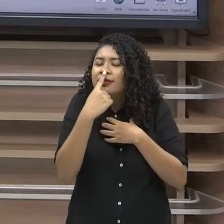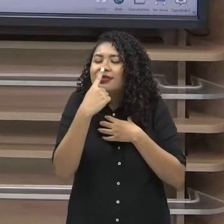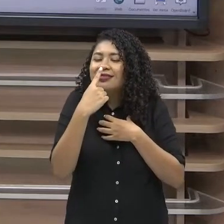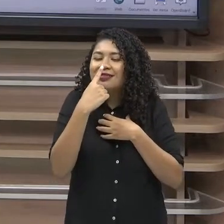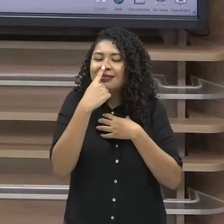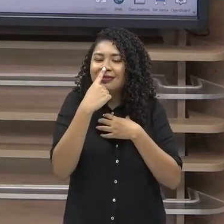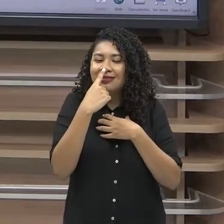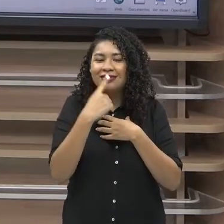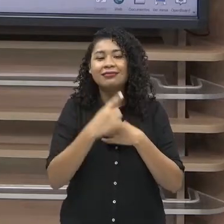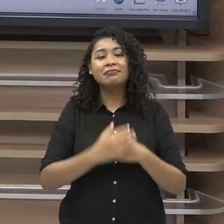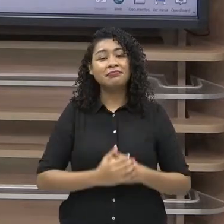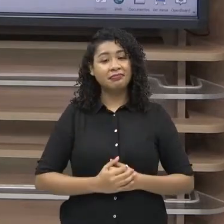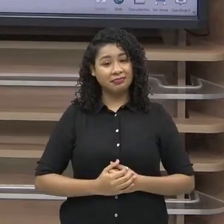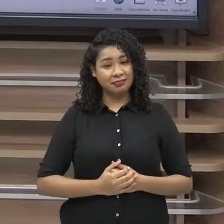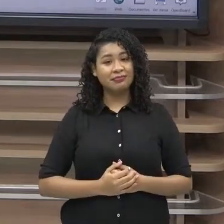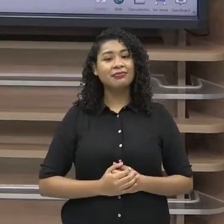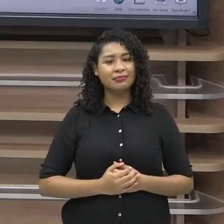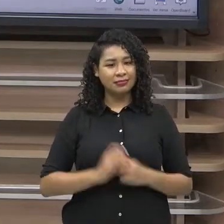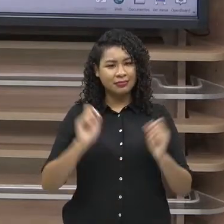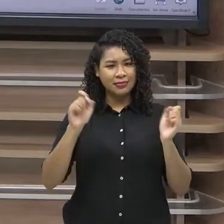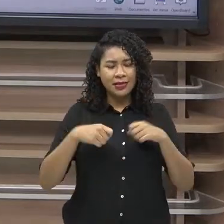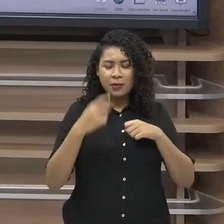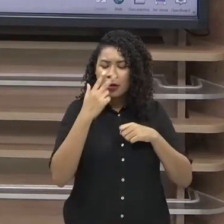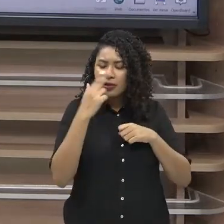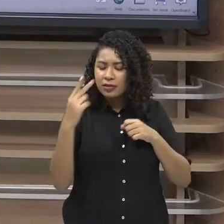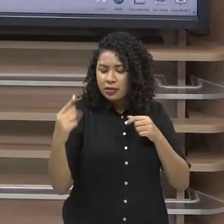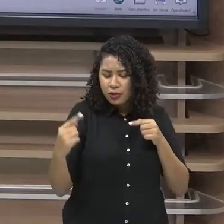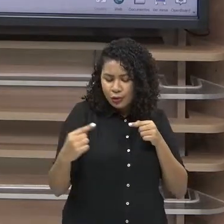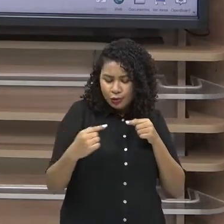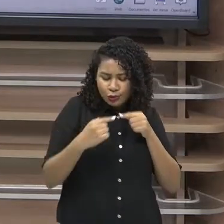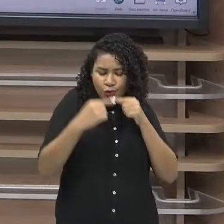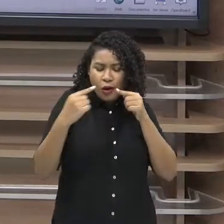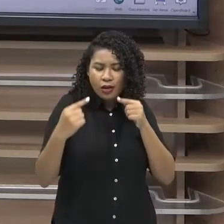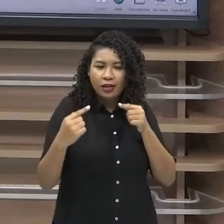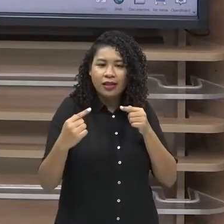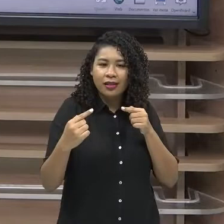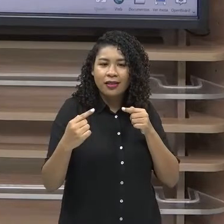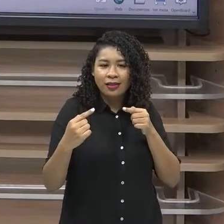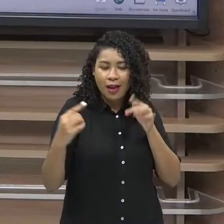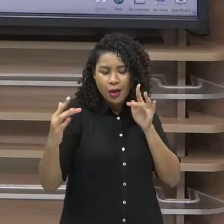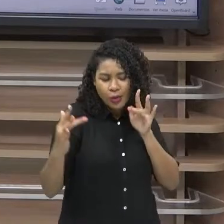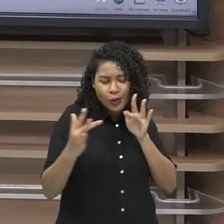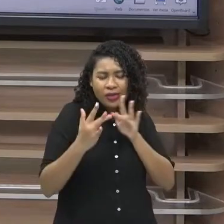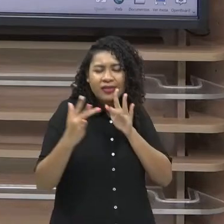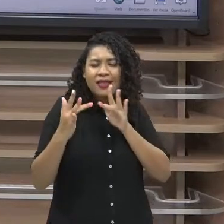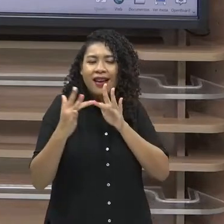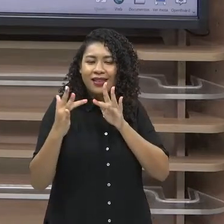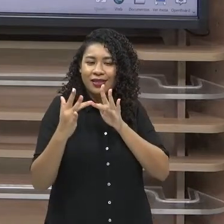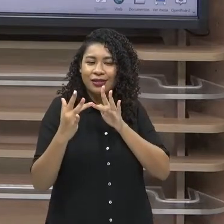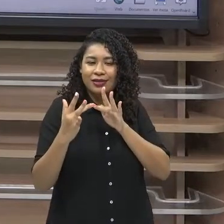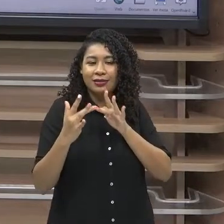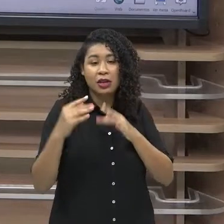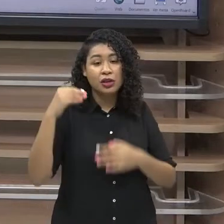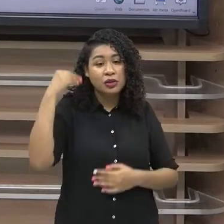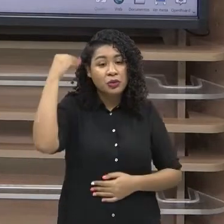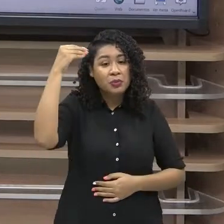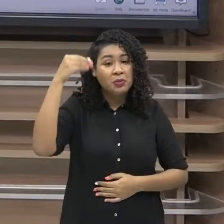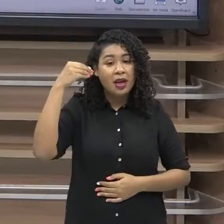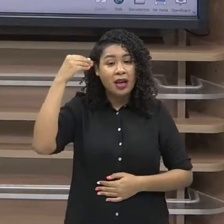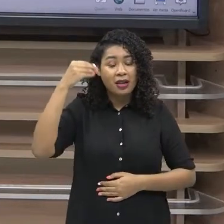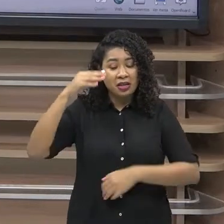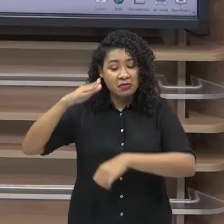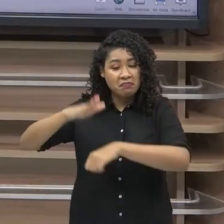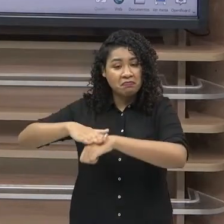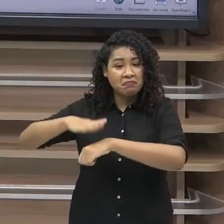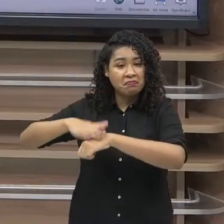maneira autêntica de se tocar pela experiência com o transcendente, com a sua divindade. E